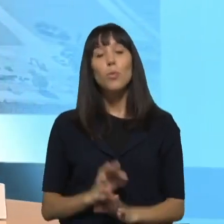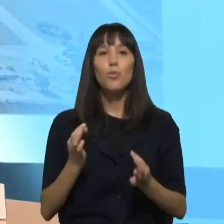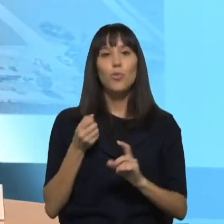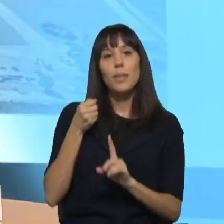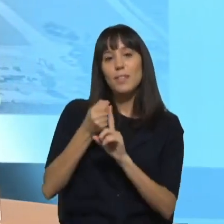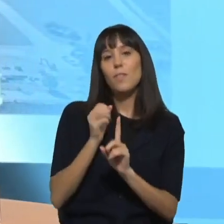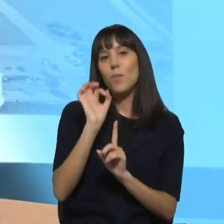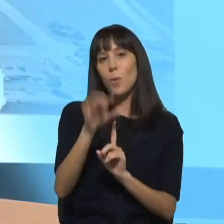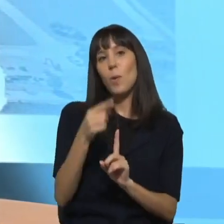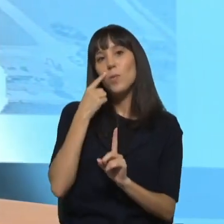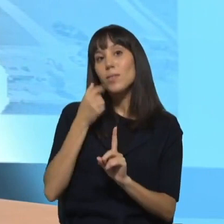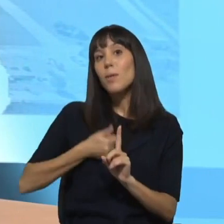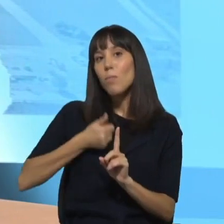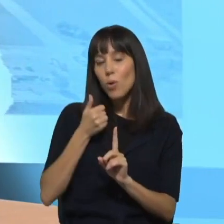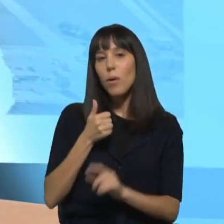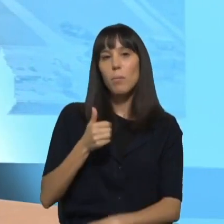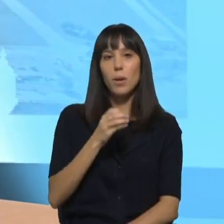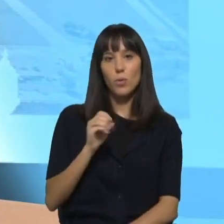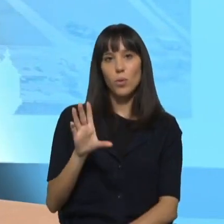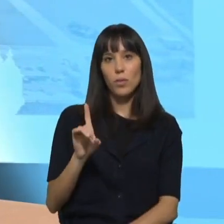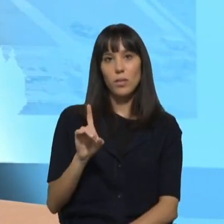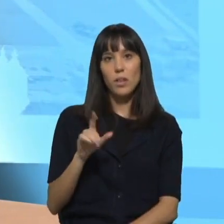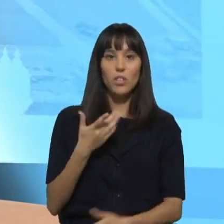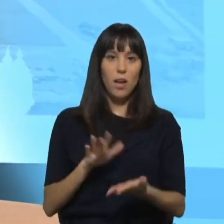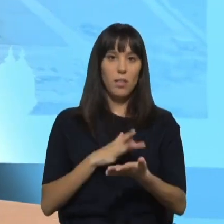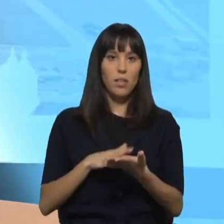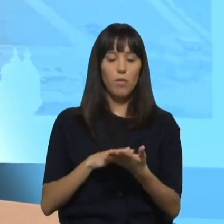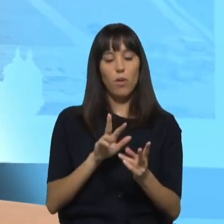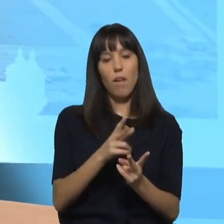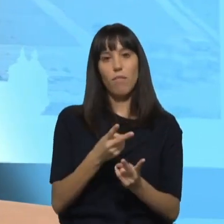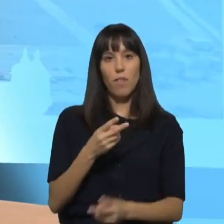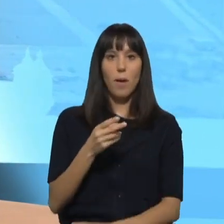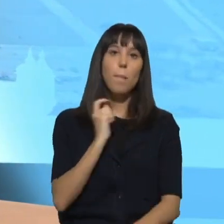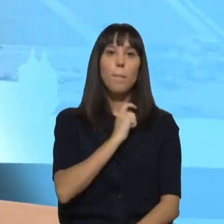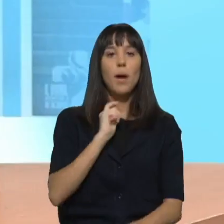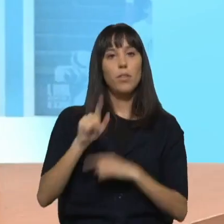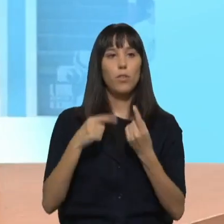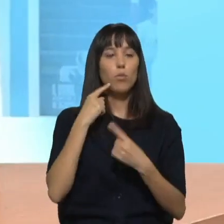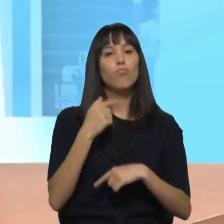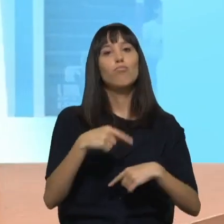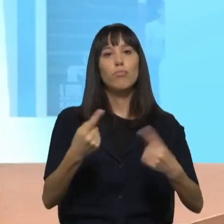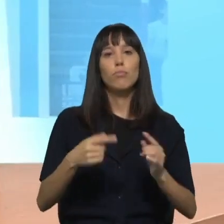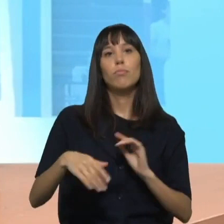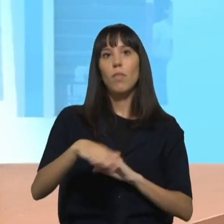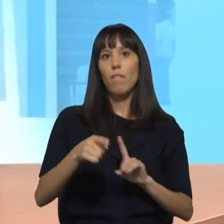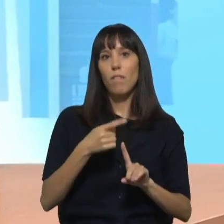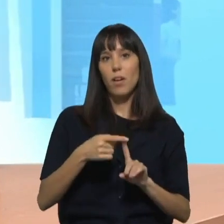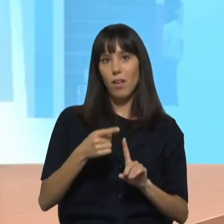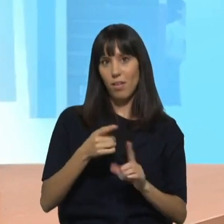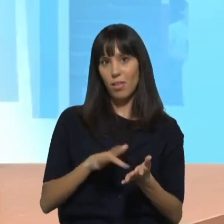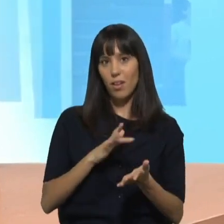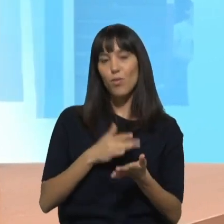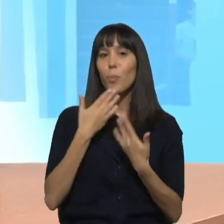desafio de conhecer melhor Bento XVI através desta obra em 2 volumes, que o Padre Duarte da Cunha vai apresentar também na Feira do Livro, que agradeço muito ter